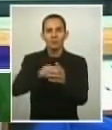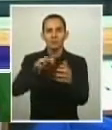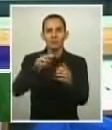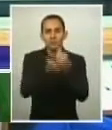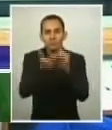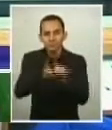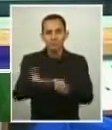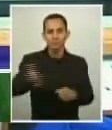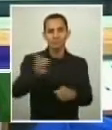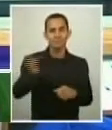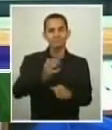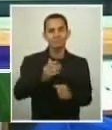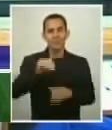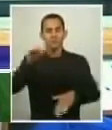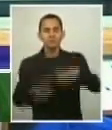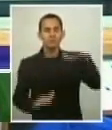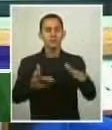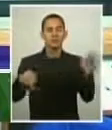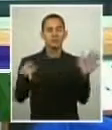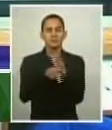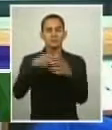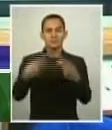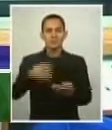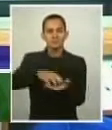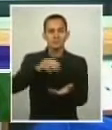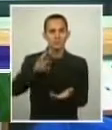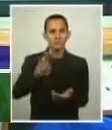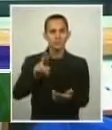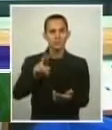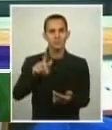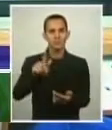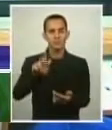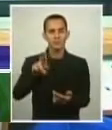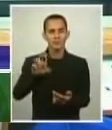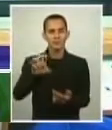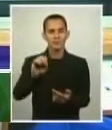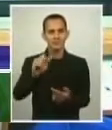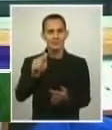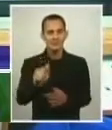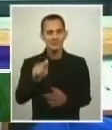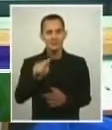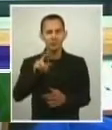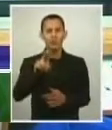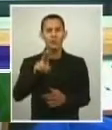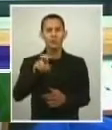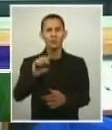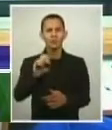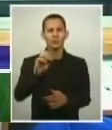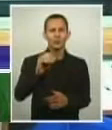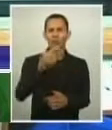o fundamento econômico da sociedade desigualdade na sociedade burguesa era profundamente